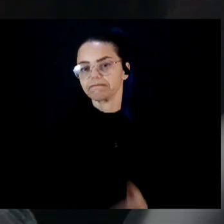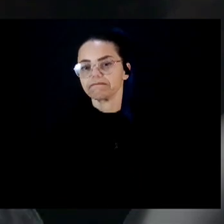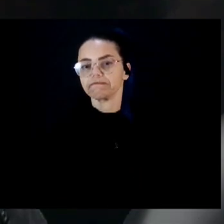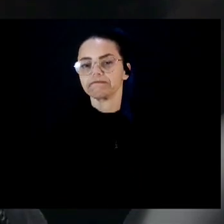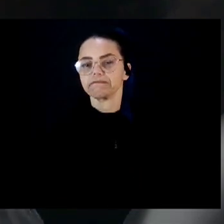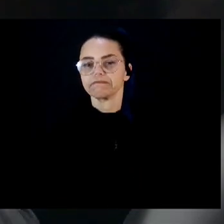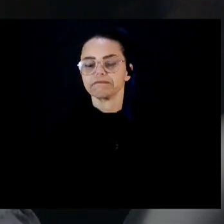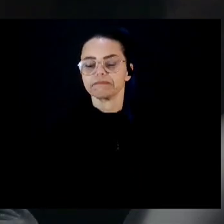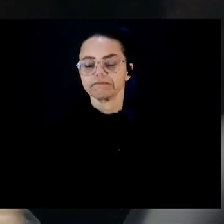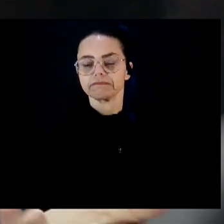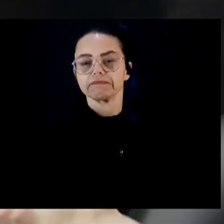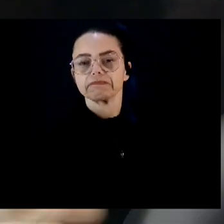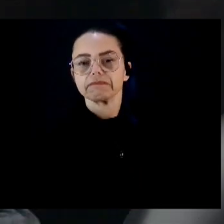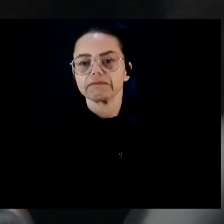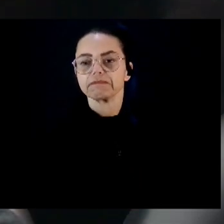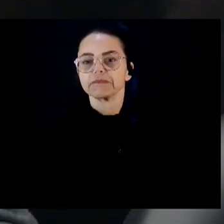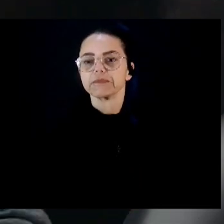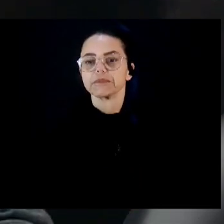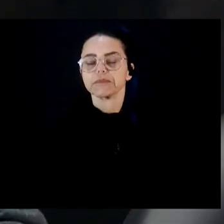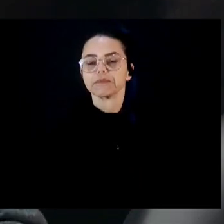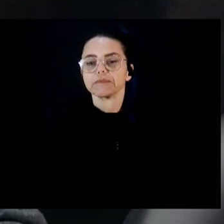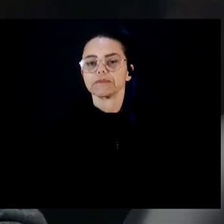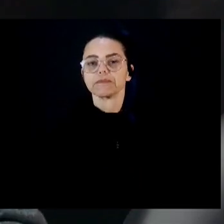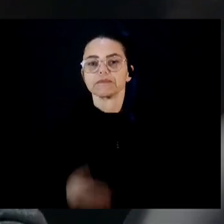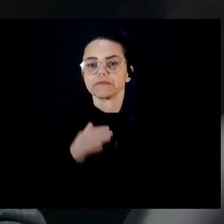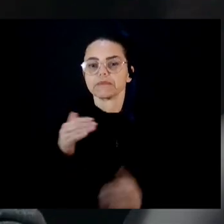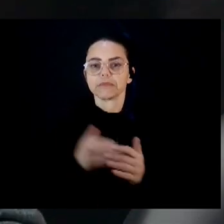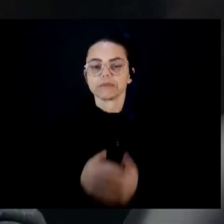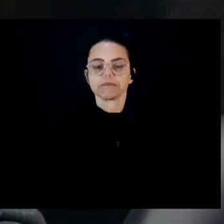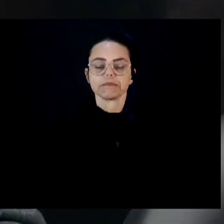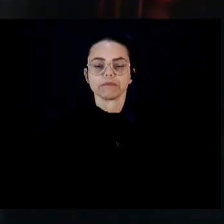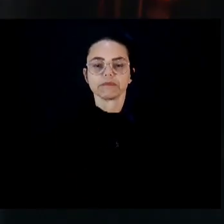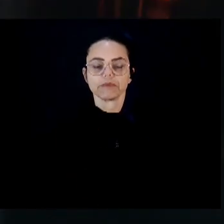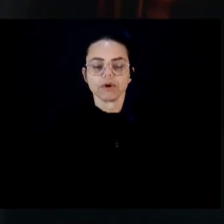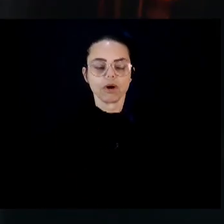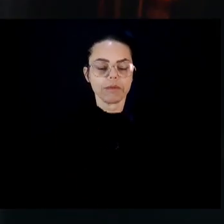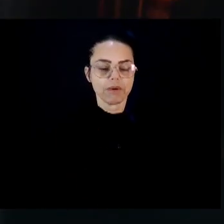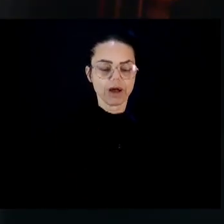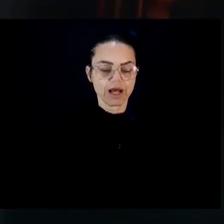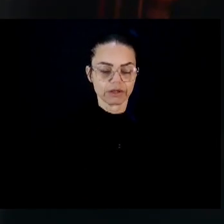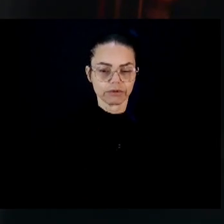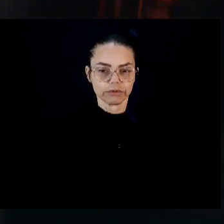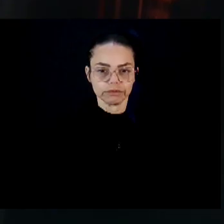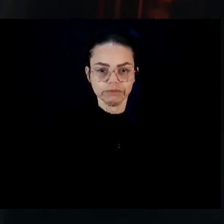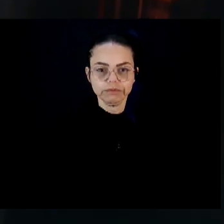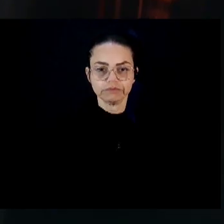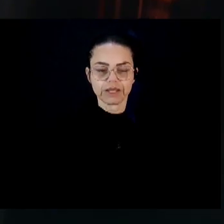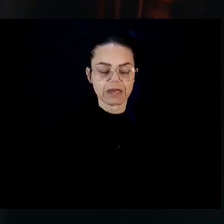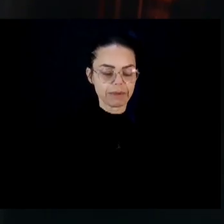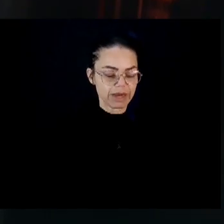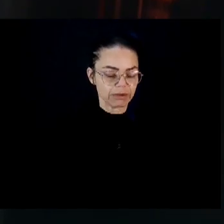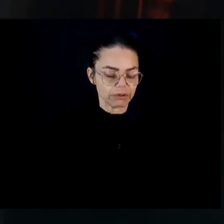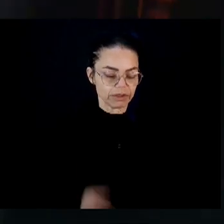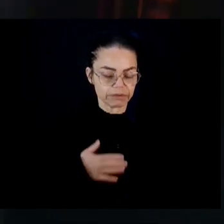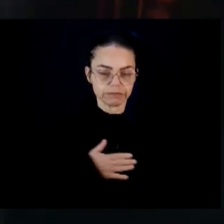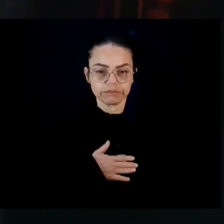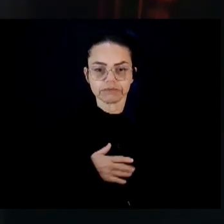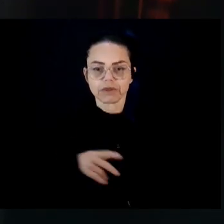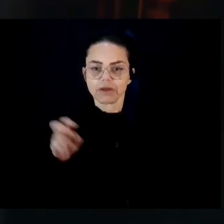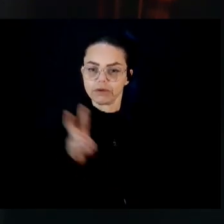mas isso se aplica a todas as outras também. Muito interessante. Agora, doutora Laís, quando a gente fala de vitamina e